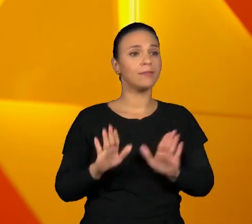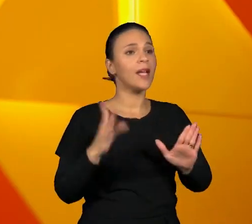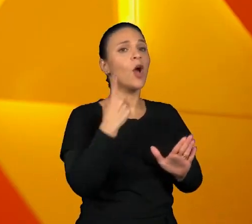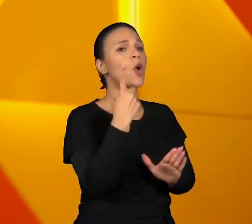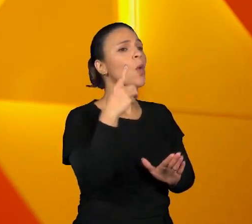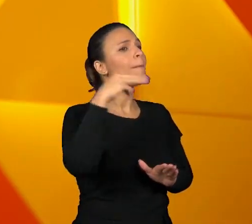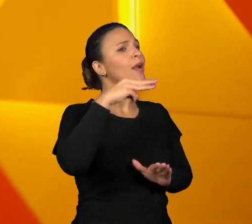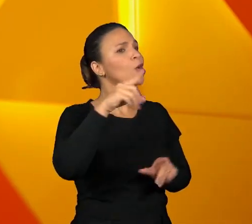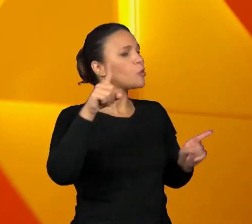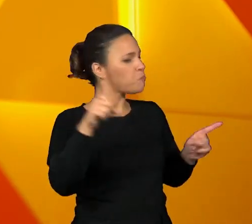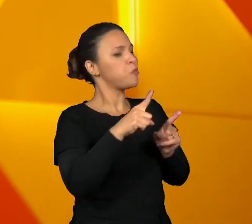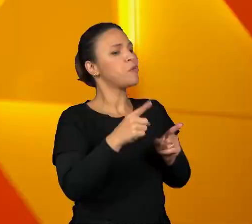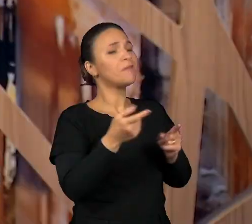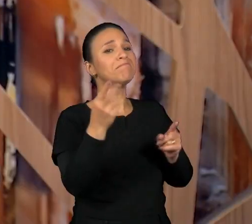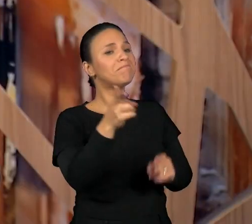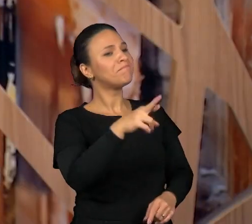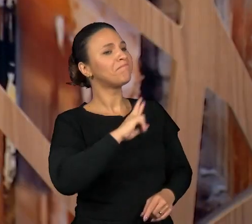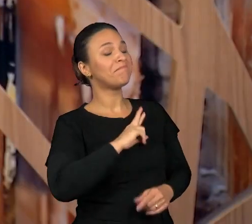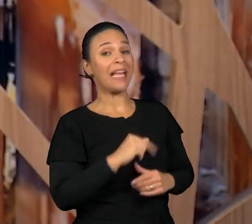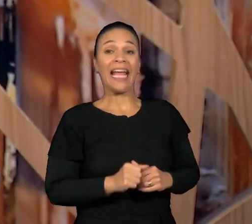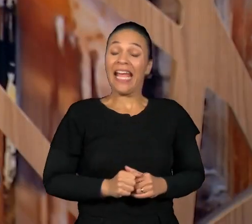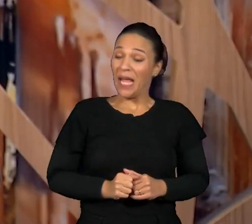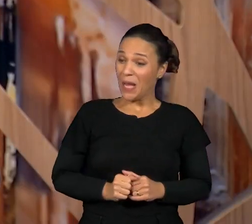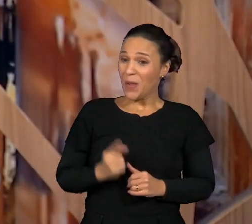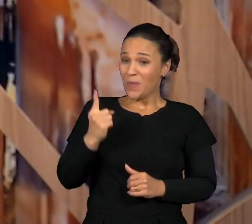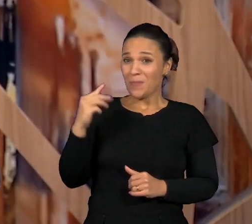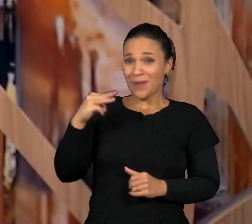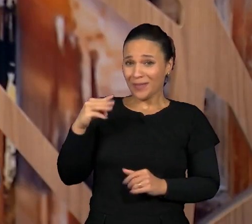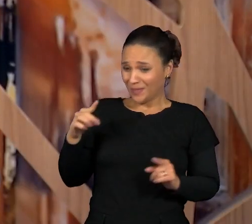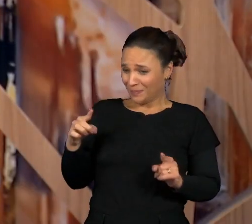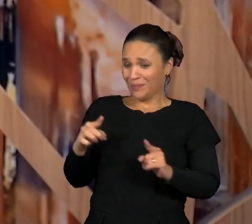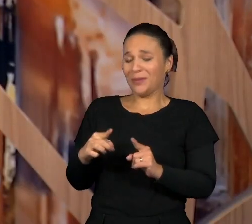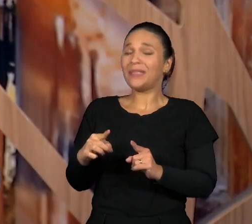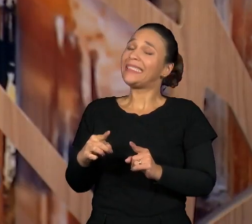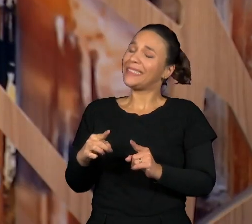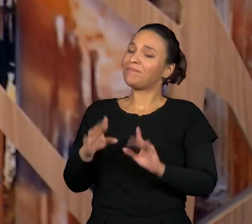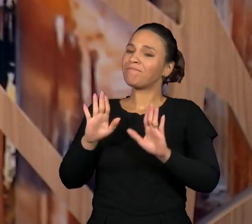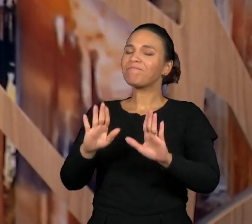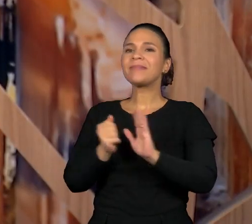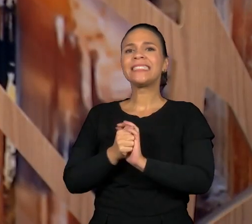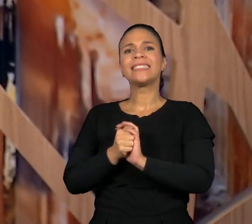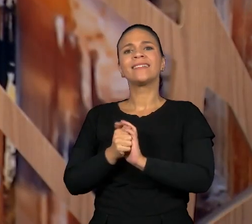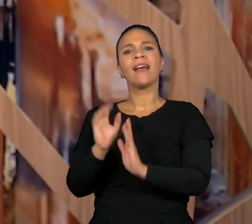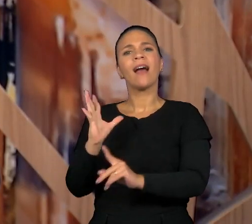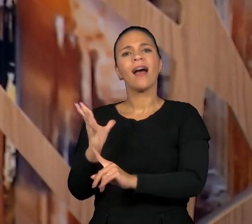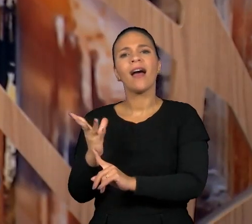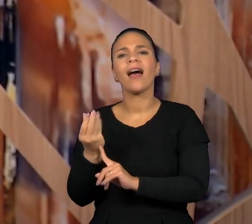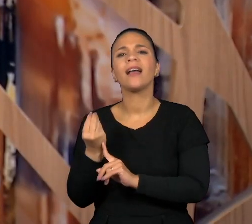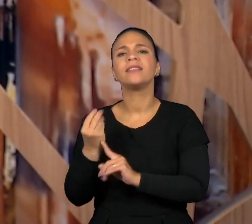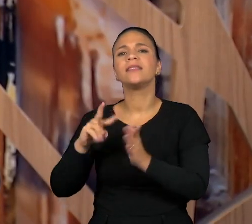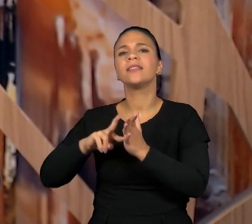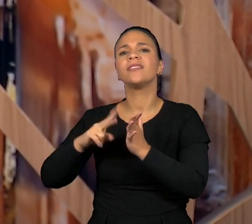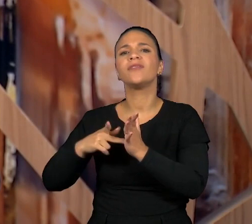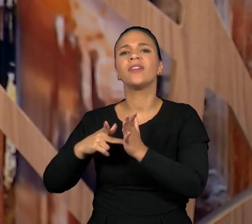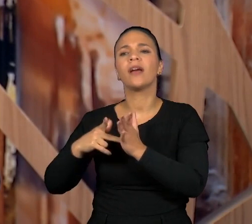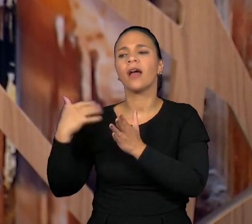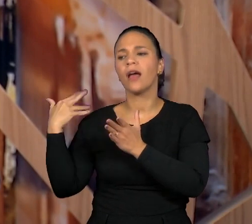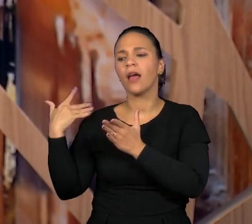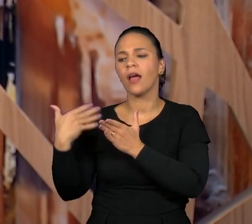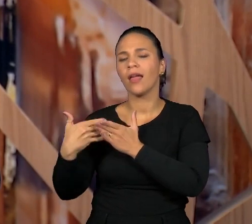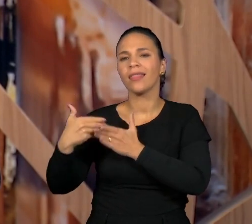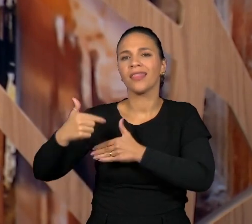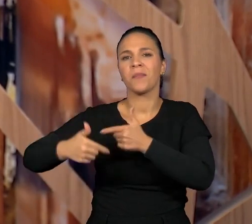minuto. Em menos de um minuto, a arte é fruto de trabalho.